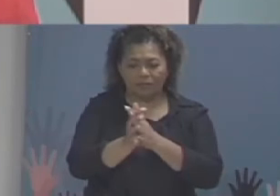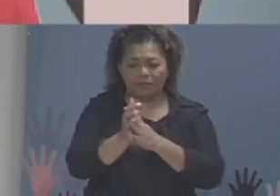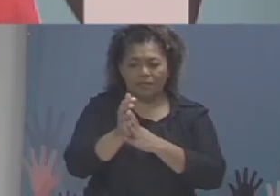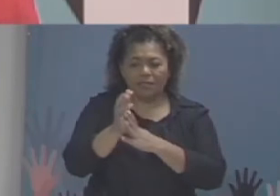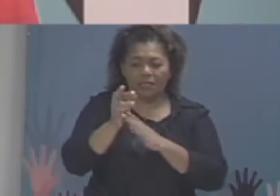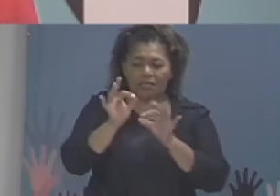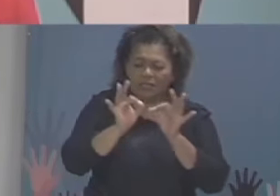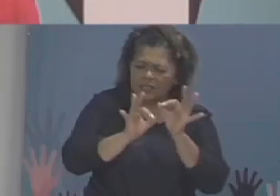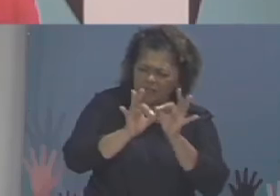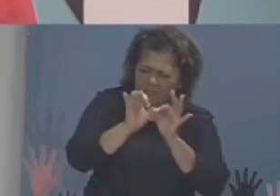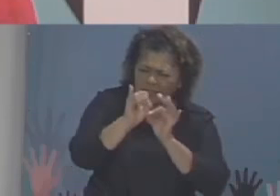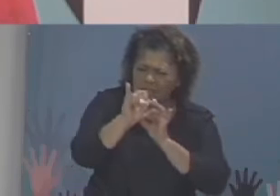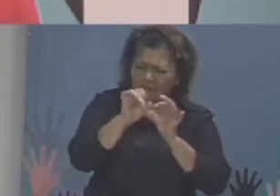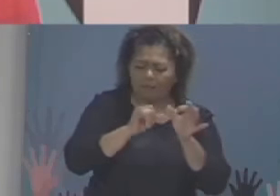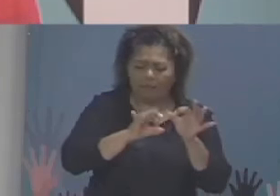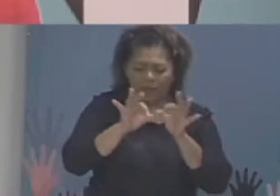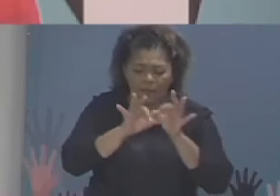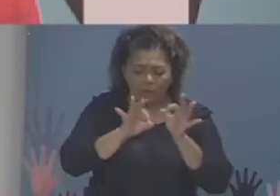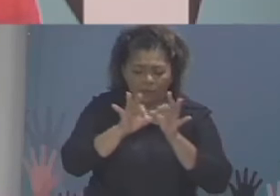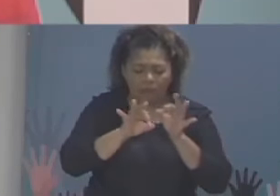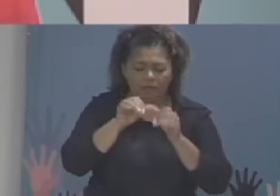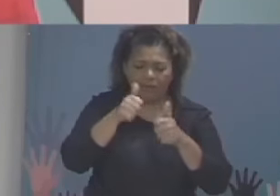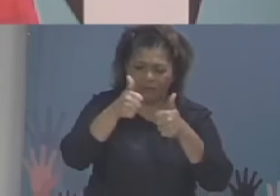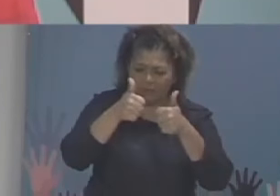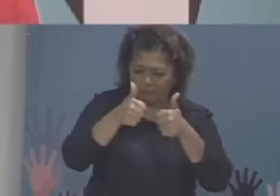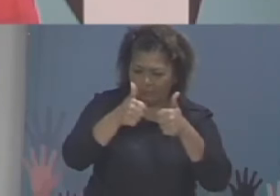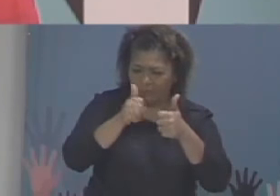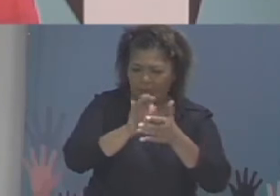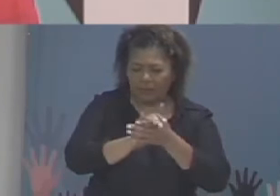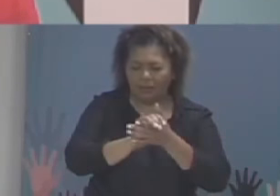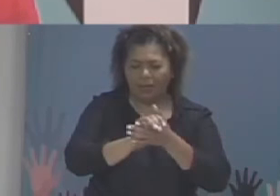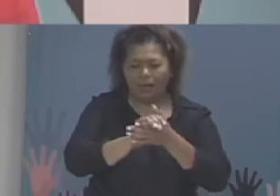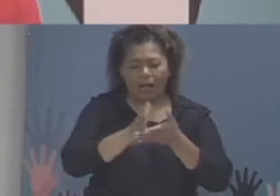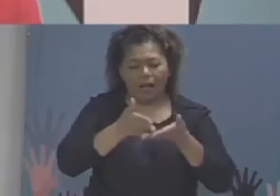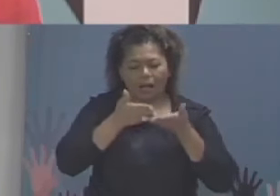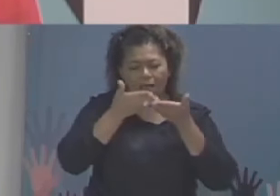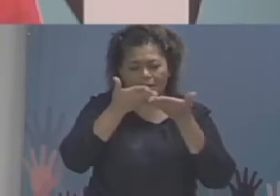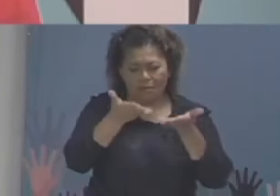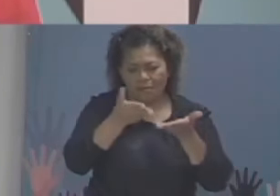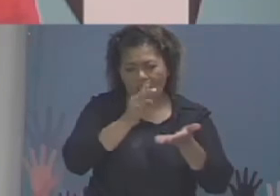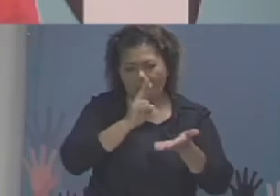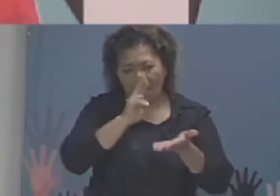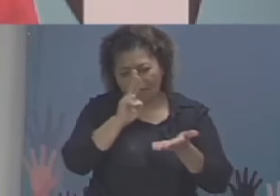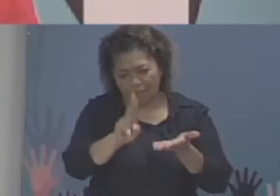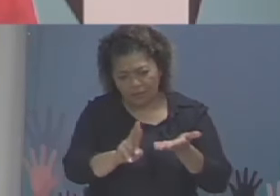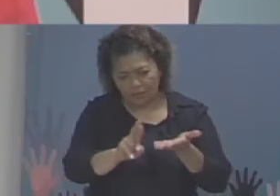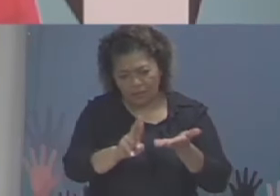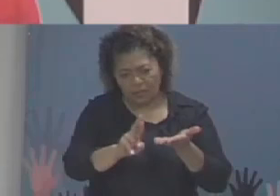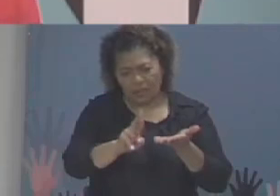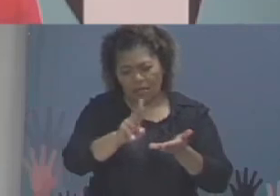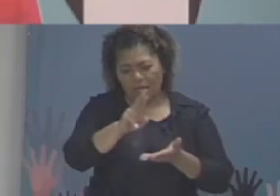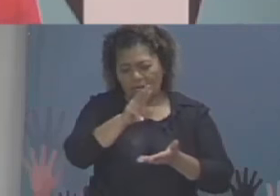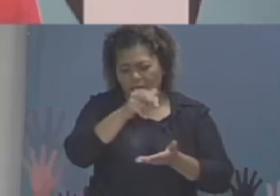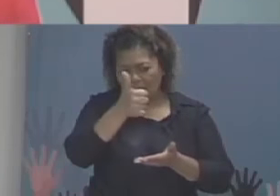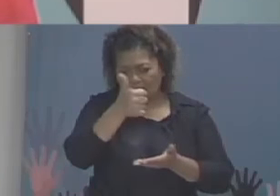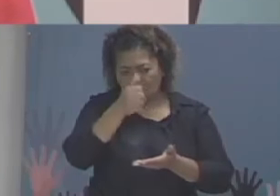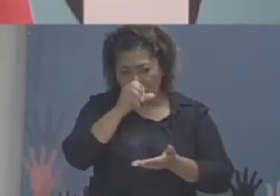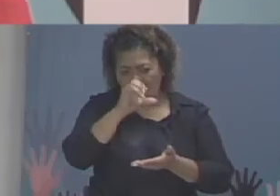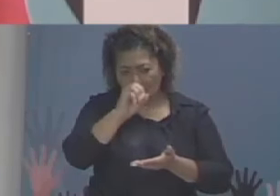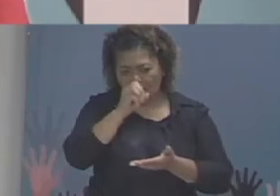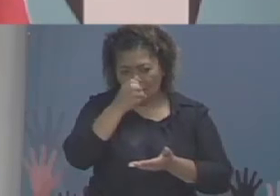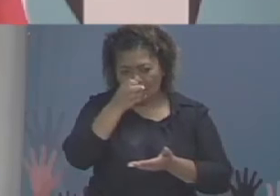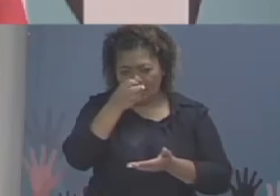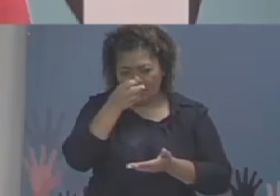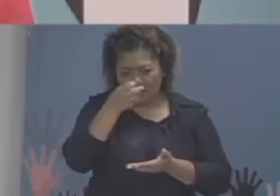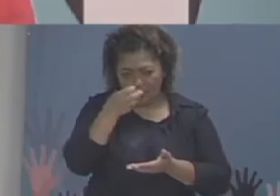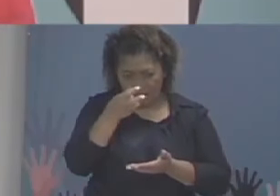correspondência aos eixos do CNP, e foram recebidas, né, 113 perguntas, e